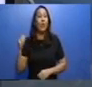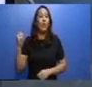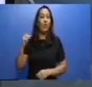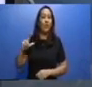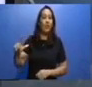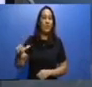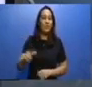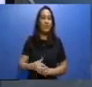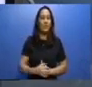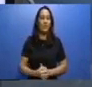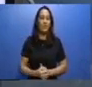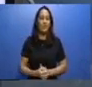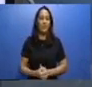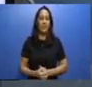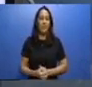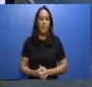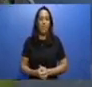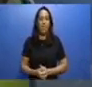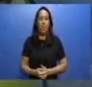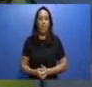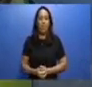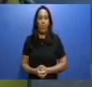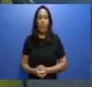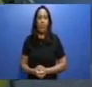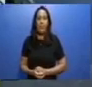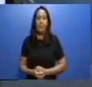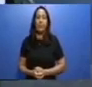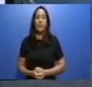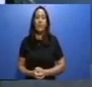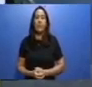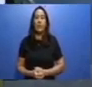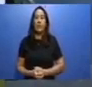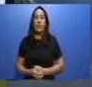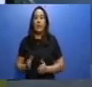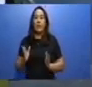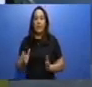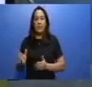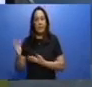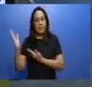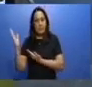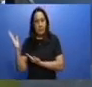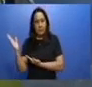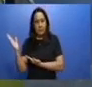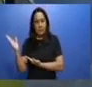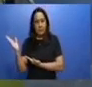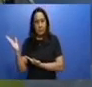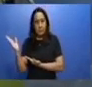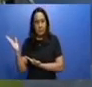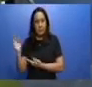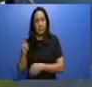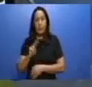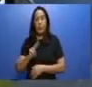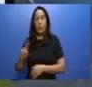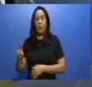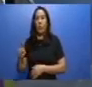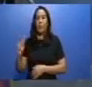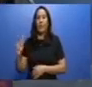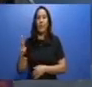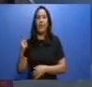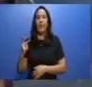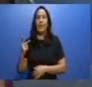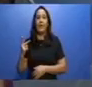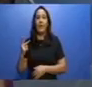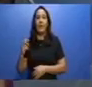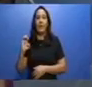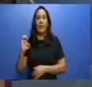essa figura se chama pentágono. E essa daqui, gente, olha só que nome mais difícil. Hexágono.